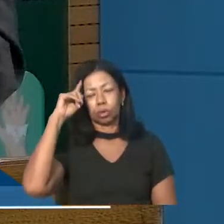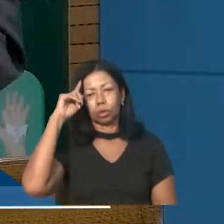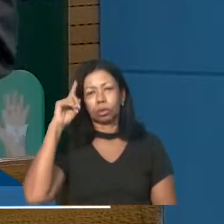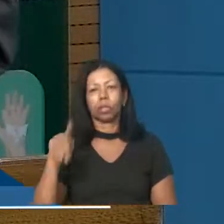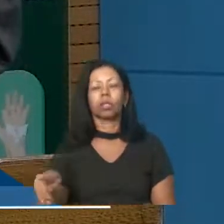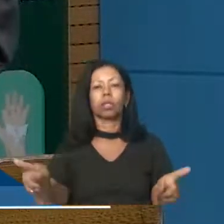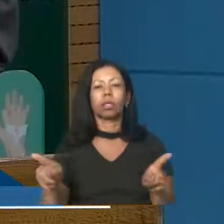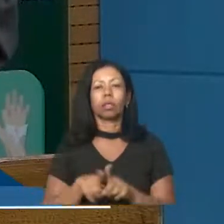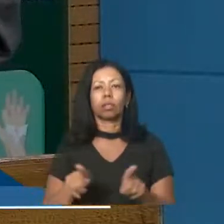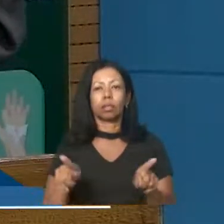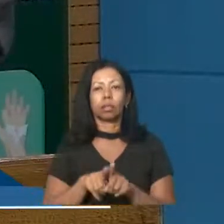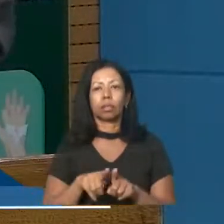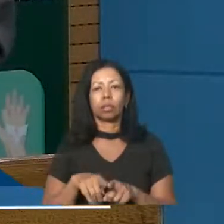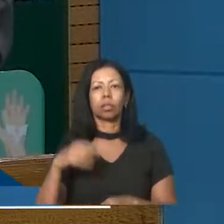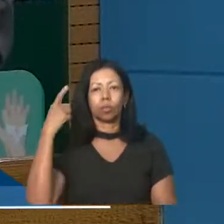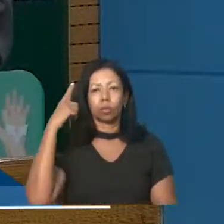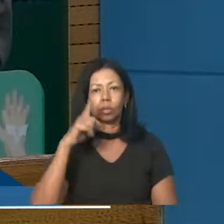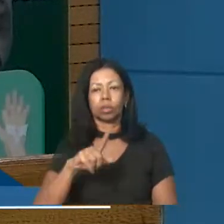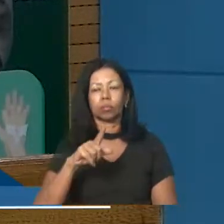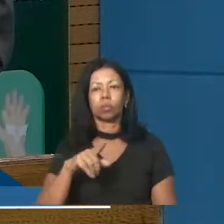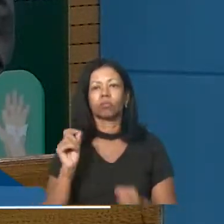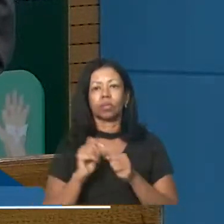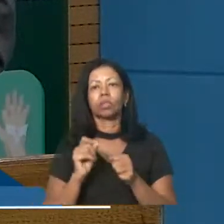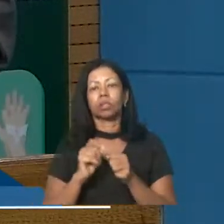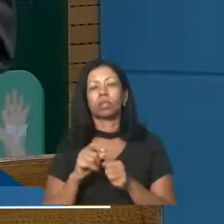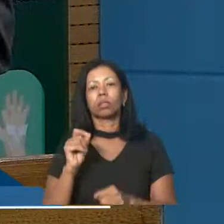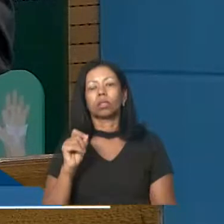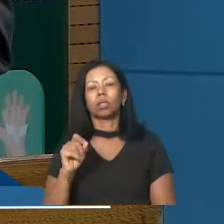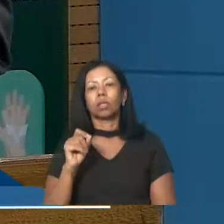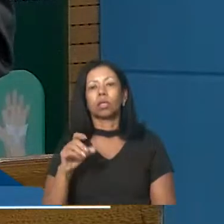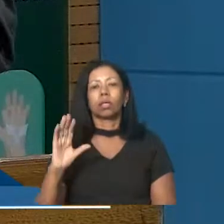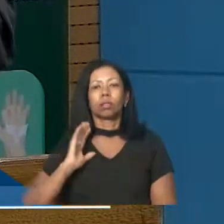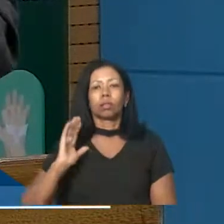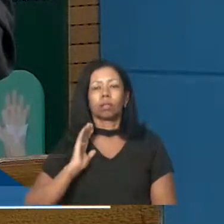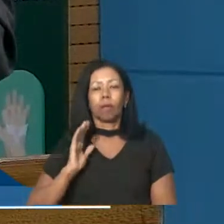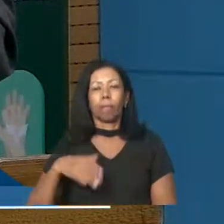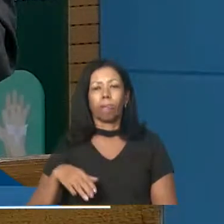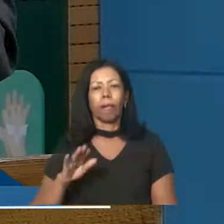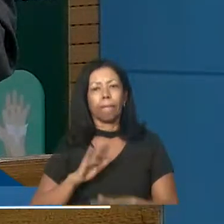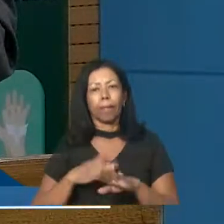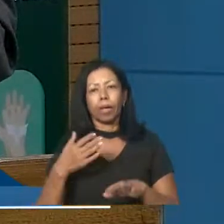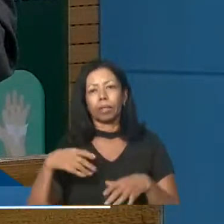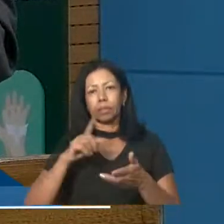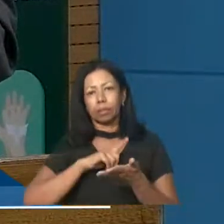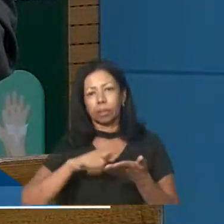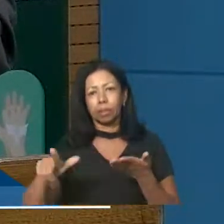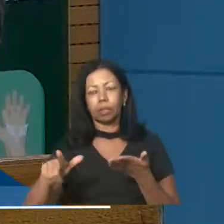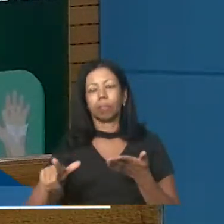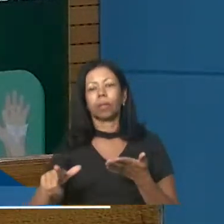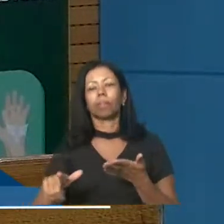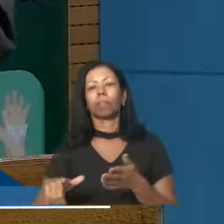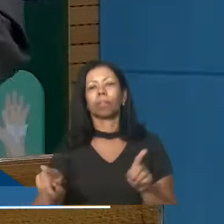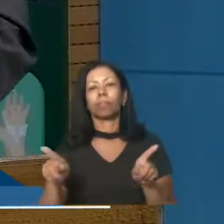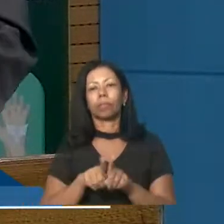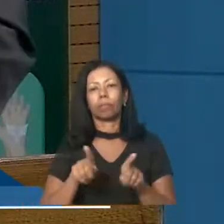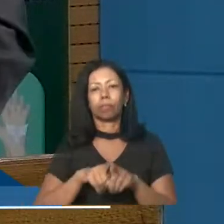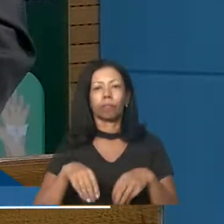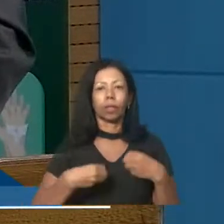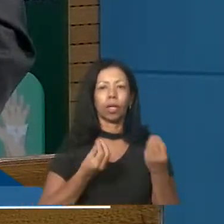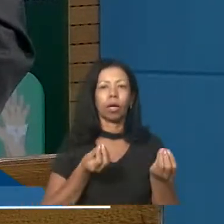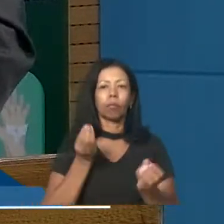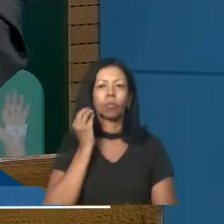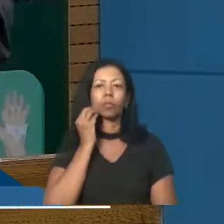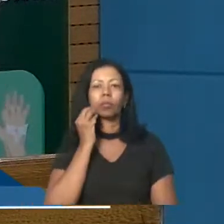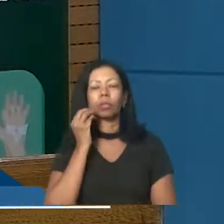assim nós consigamos fazer com que a cidade fique mais limpa, vereador Alan, além de dar